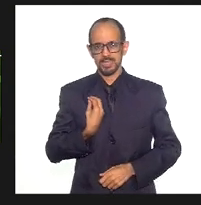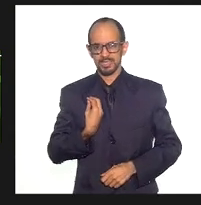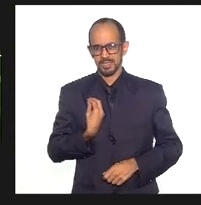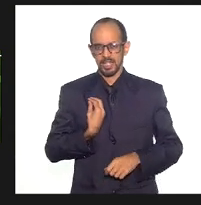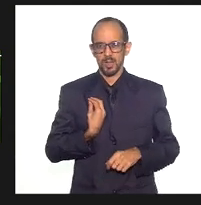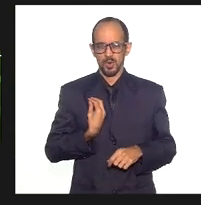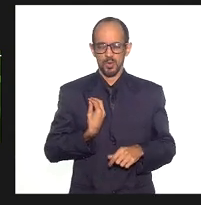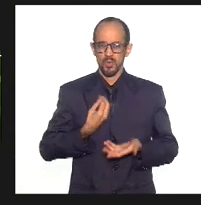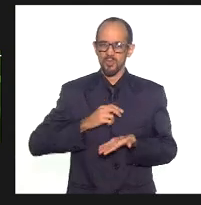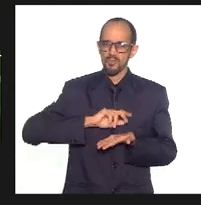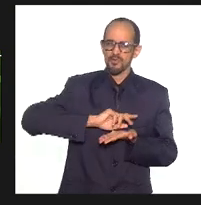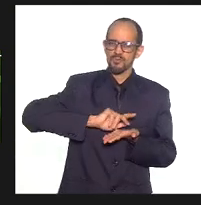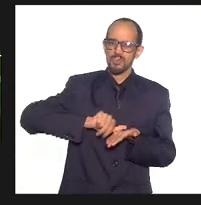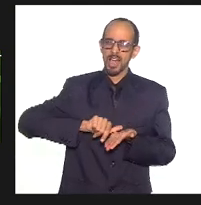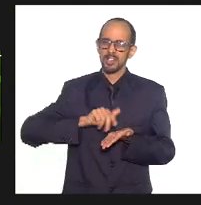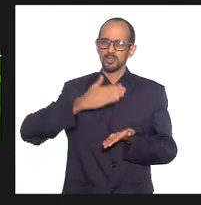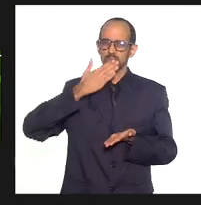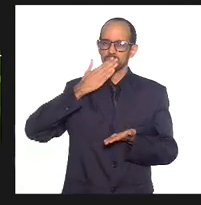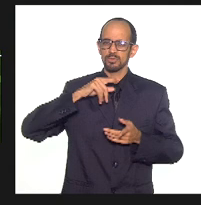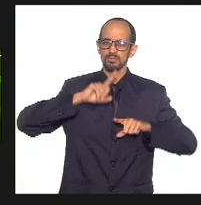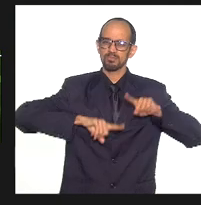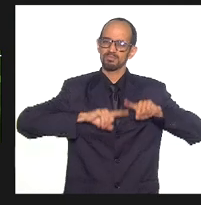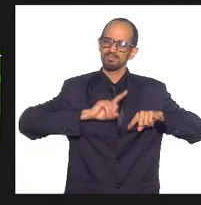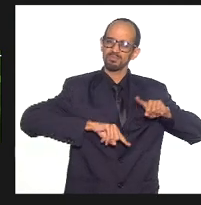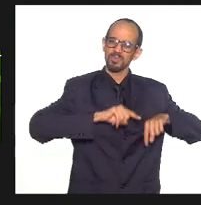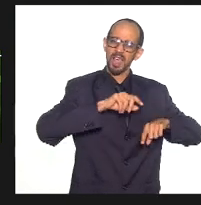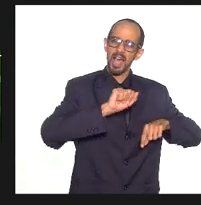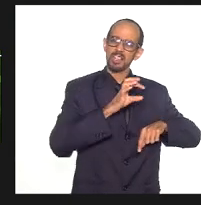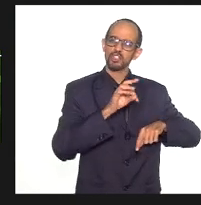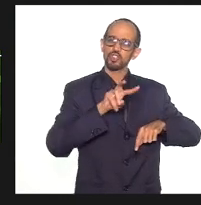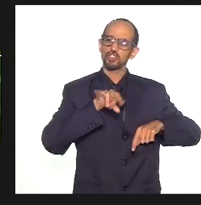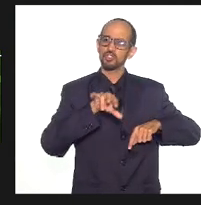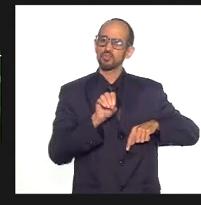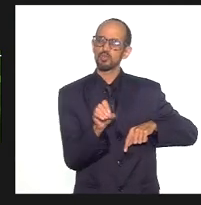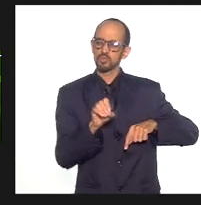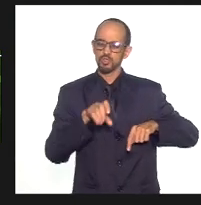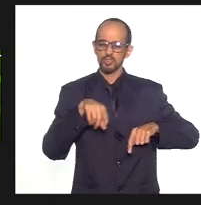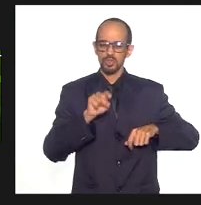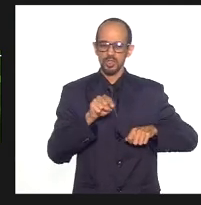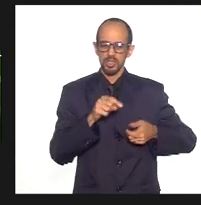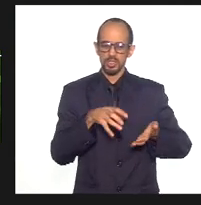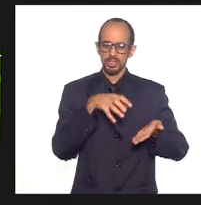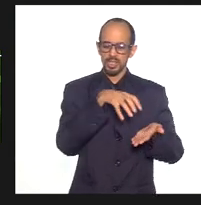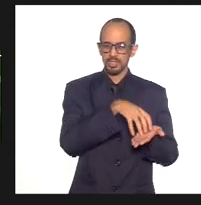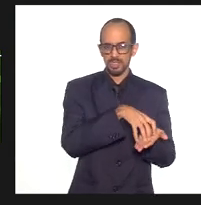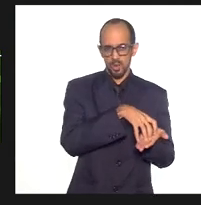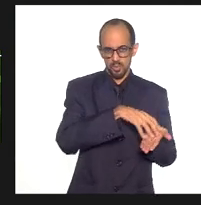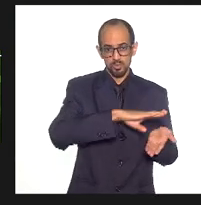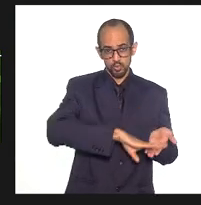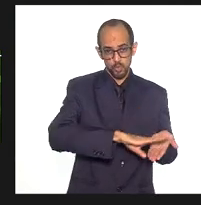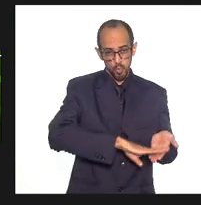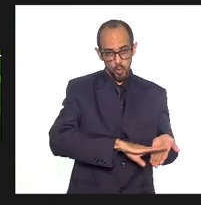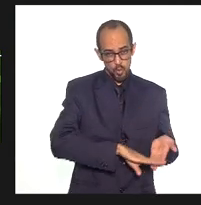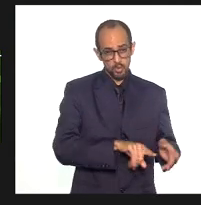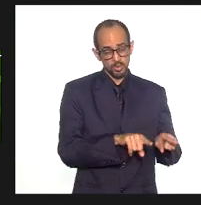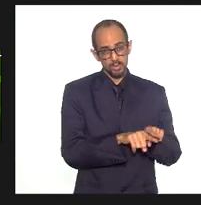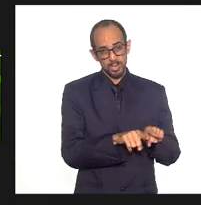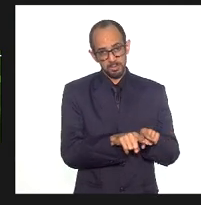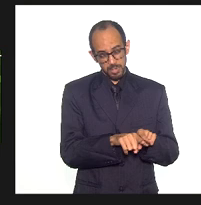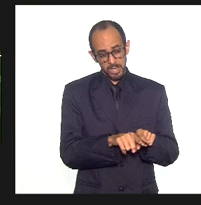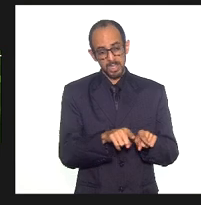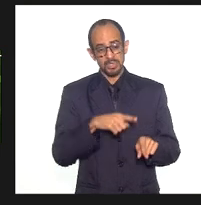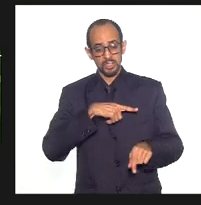com diversos ativos, né, de produção, em concessão, em cessão onerosa, em partilha, nós temos